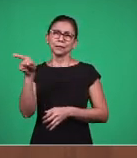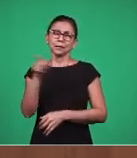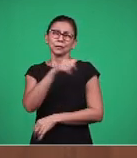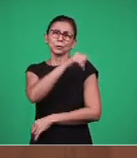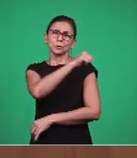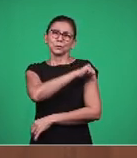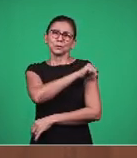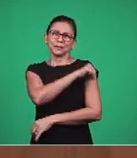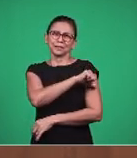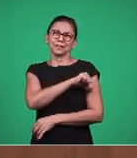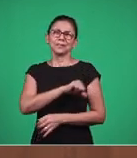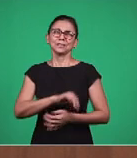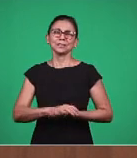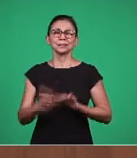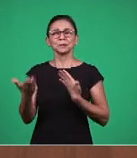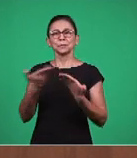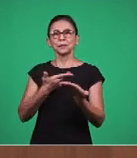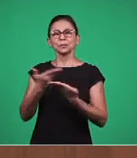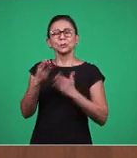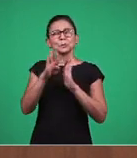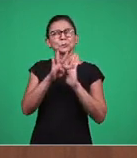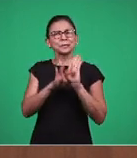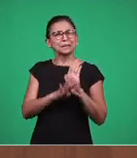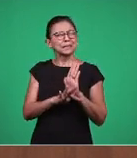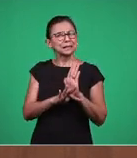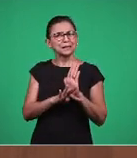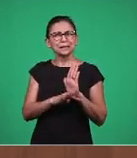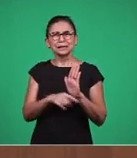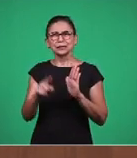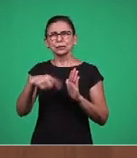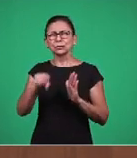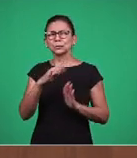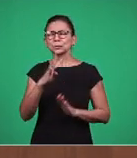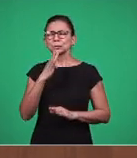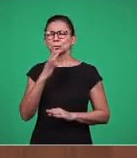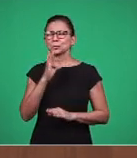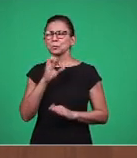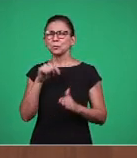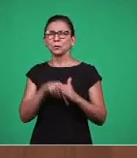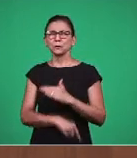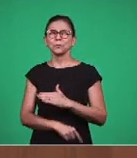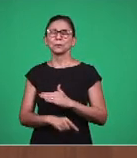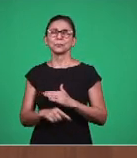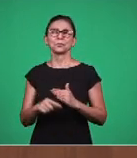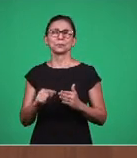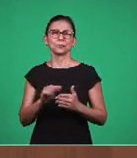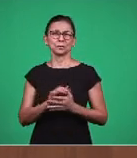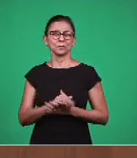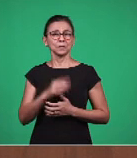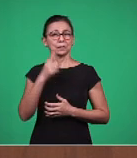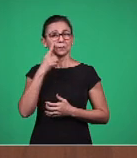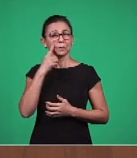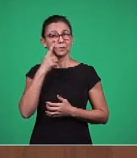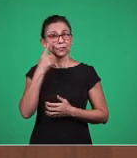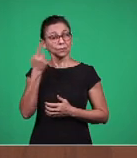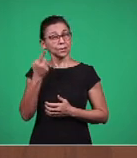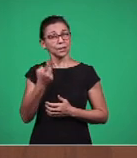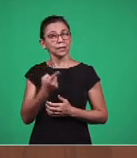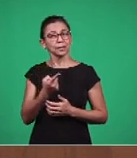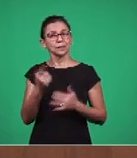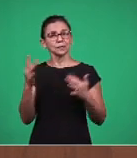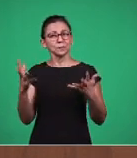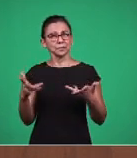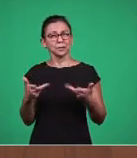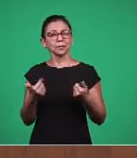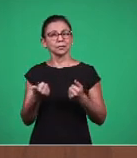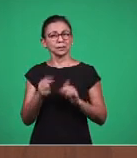a respeito de um texto muitíssimo conhecido. Mas os irmãos vão ver a riqueza que está nesse texto. Há pouco estávamos